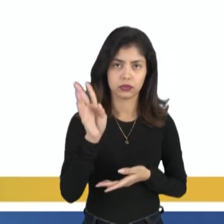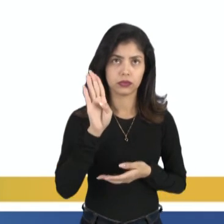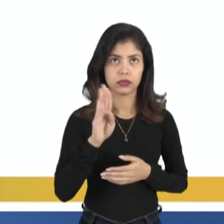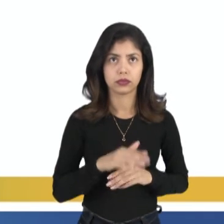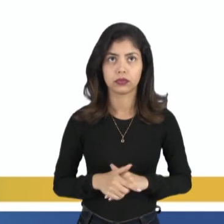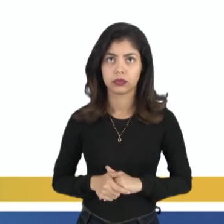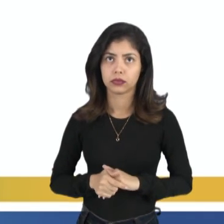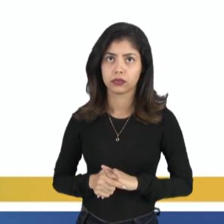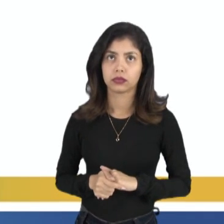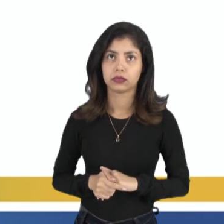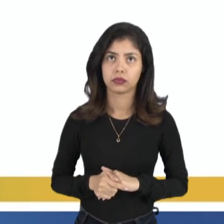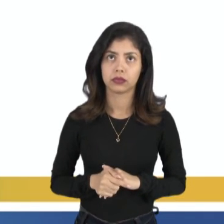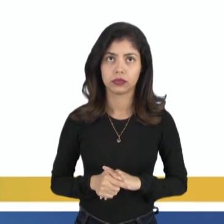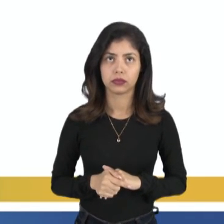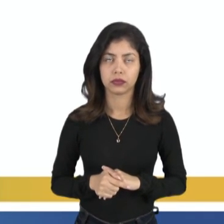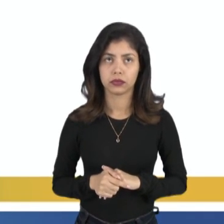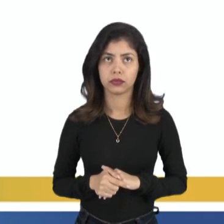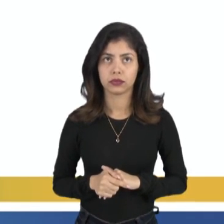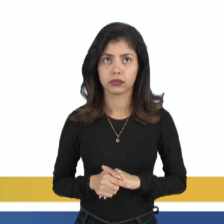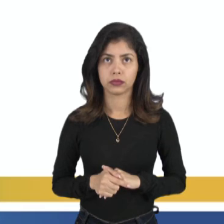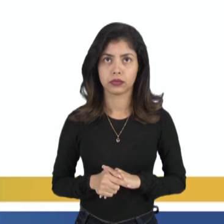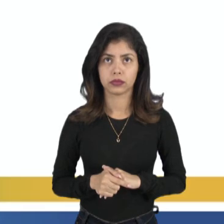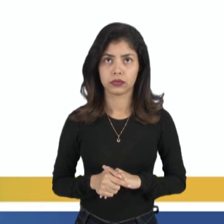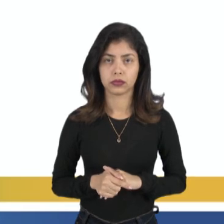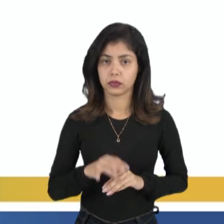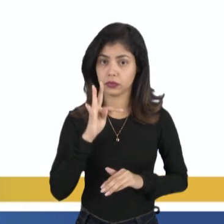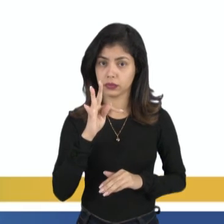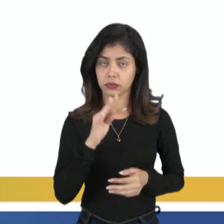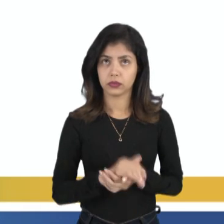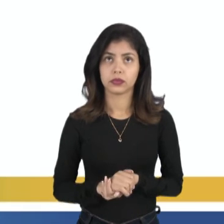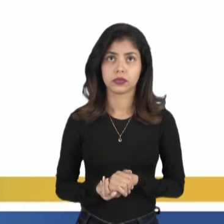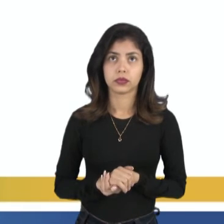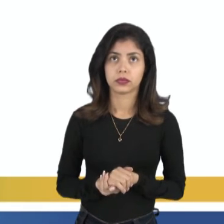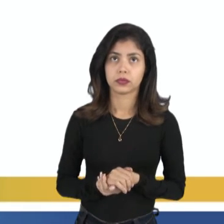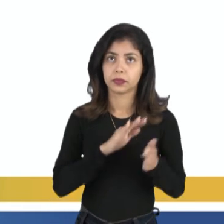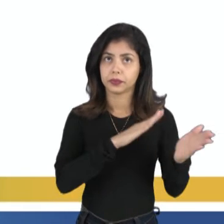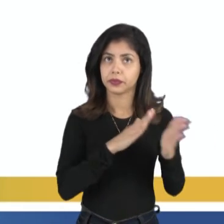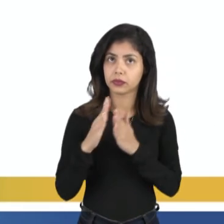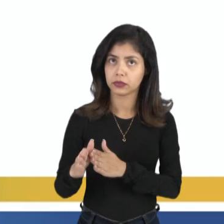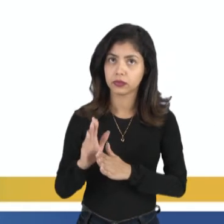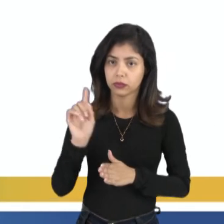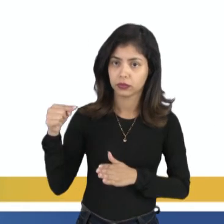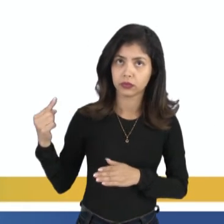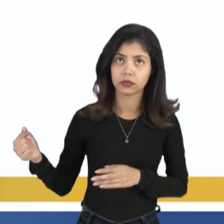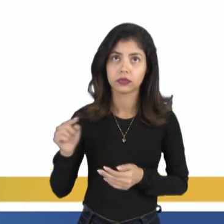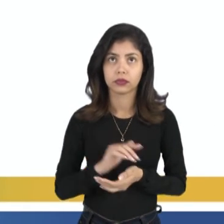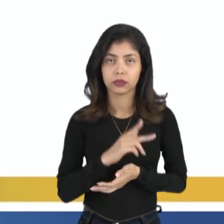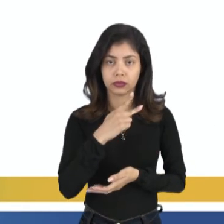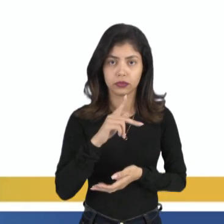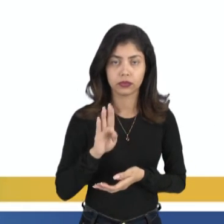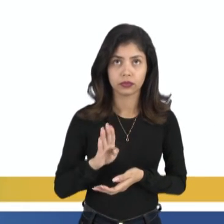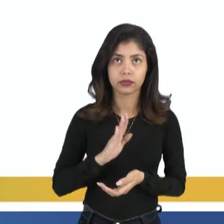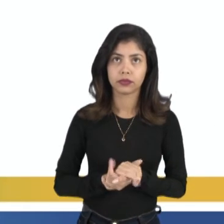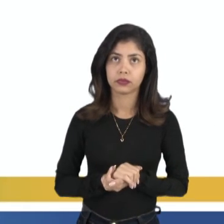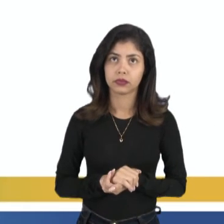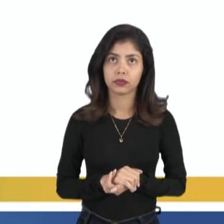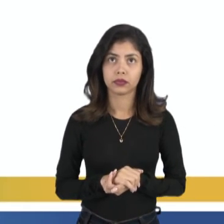B. Então, isolei o T aqui, desculpa, do bloco B. Ó. Passei o PB para lá, né, que é uma parte